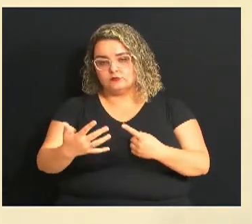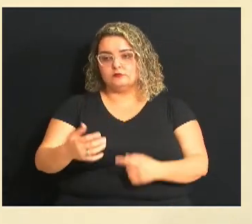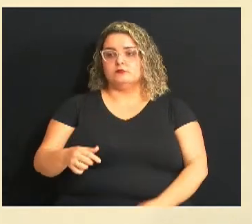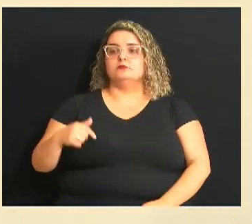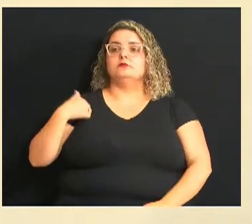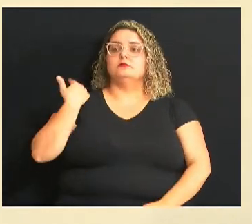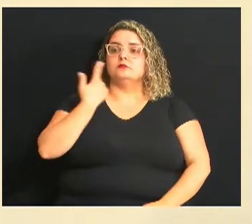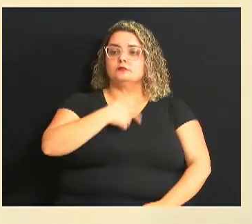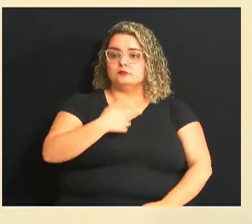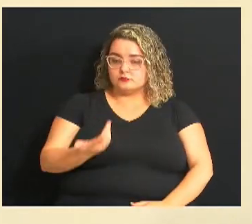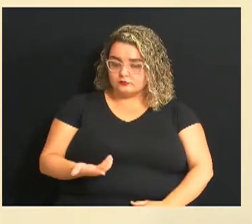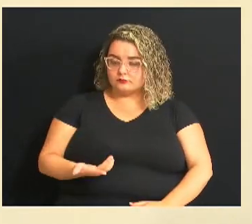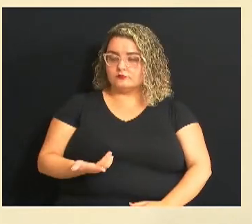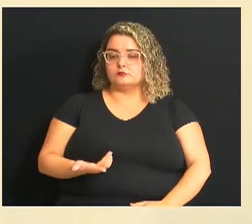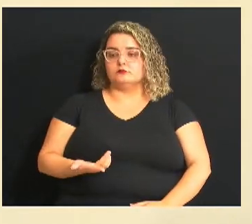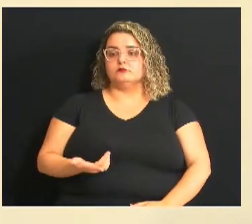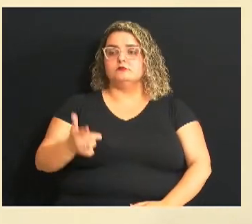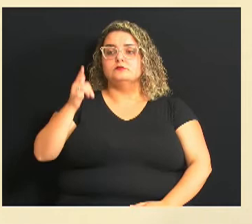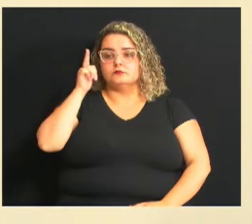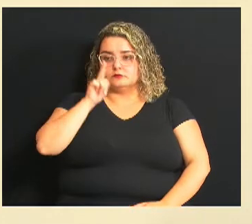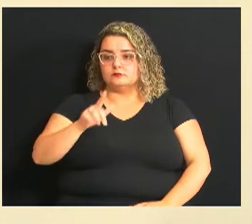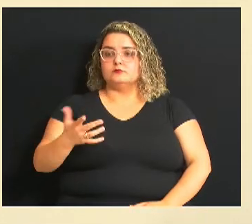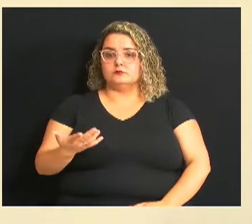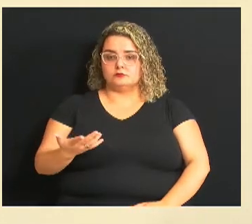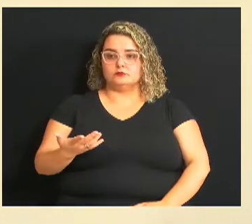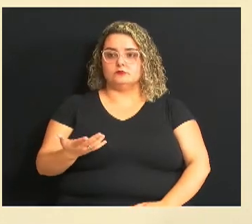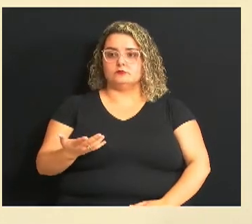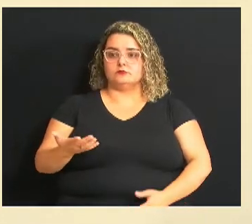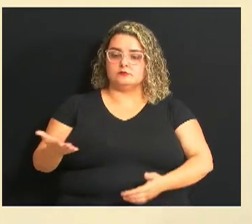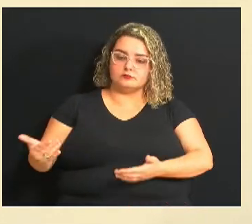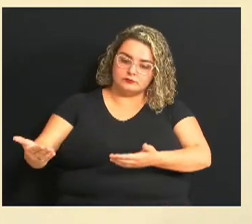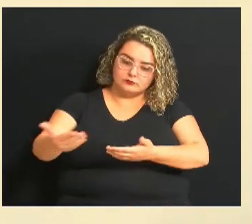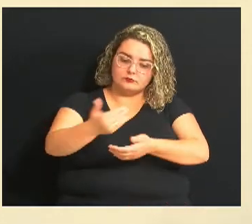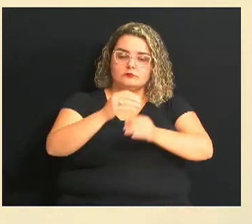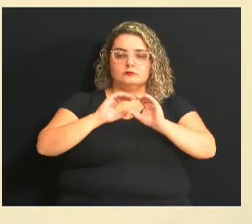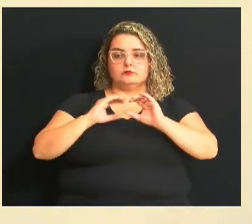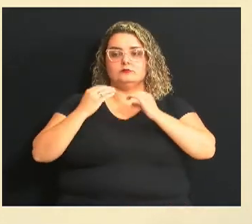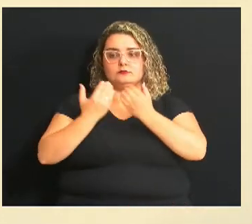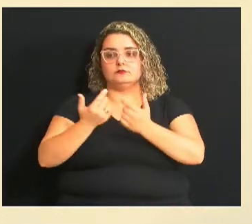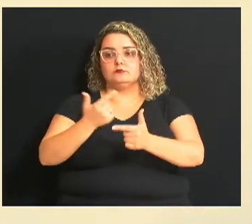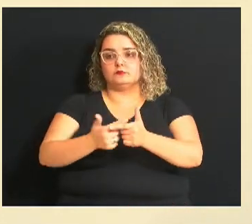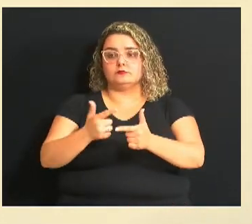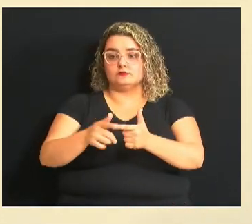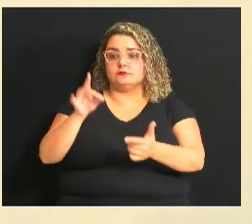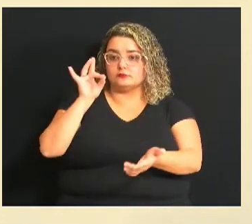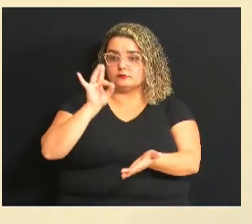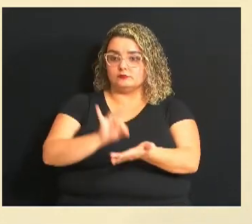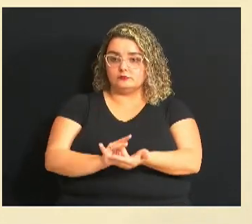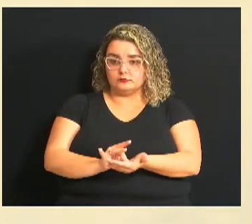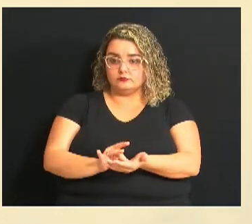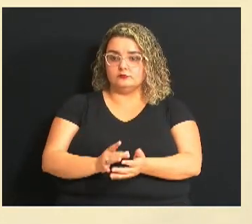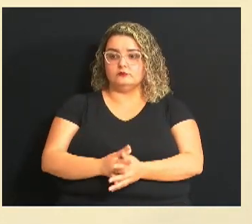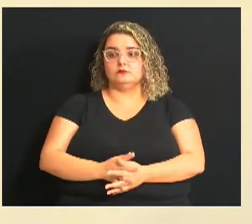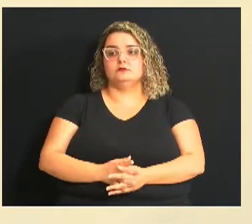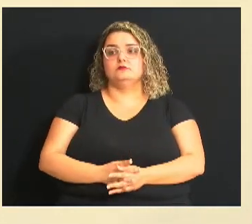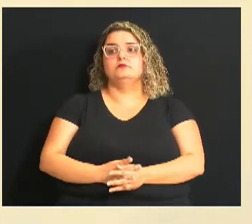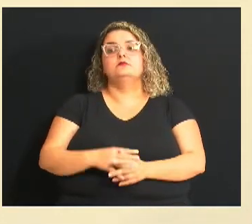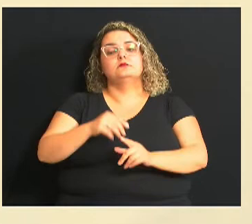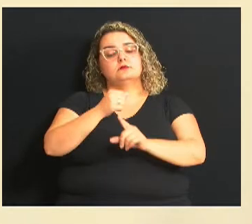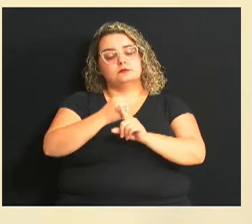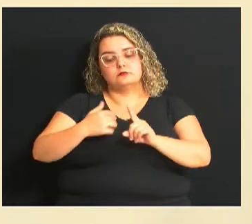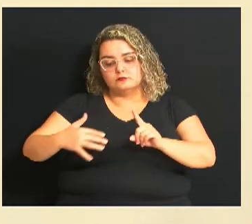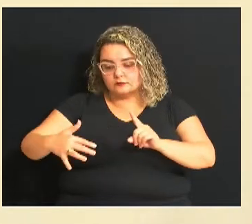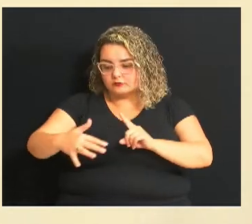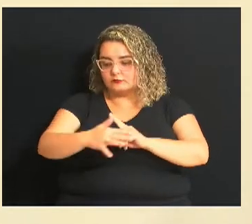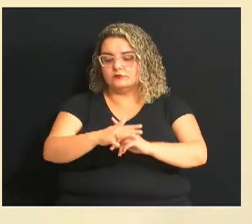braços, né, chega a acolher a comunidade e trabalhar com problemas reais, esses problemas da sociedade, os